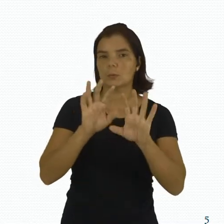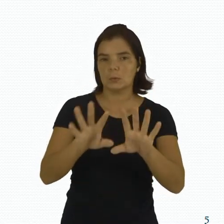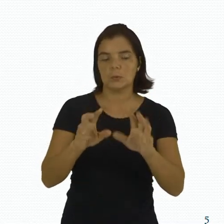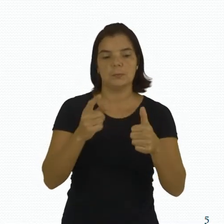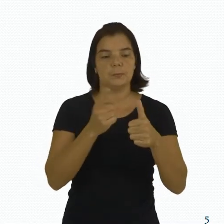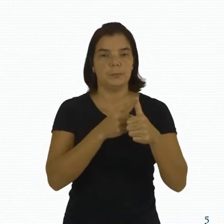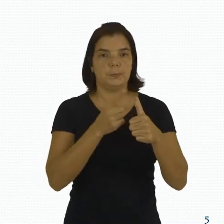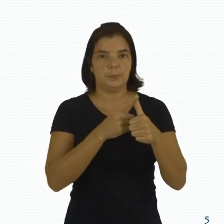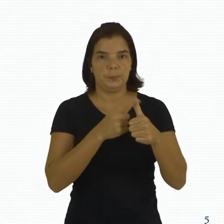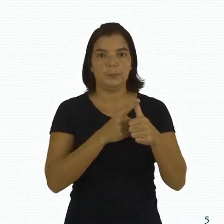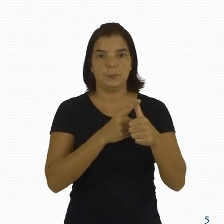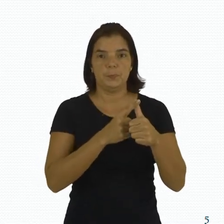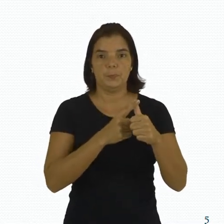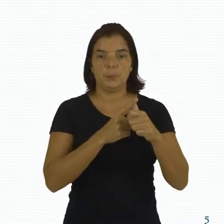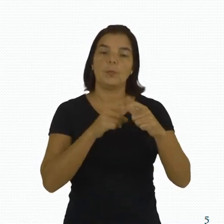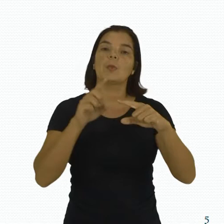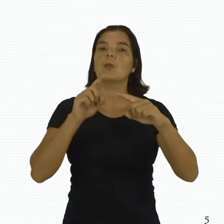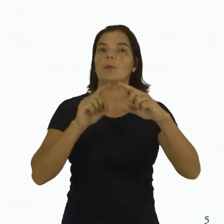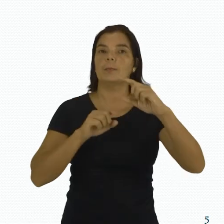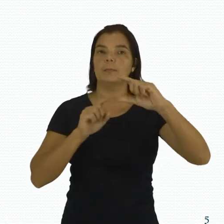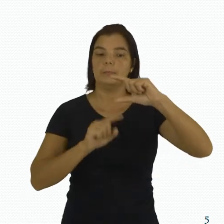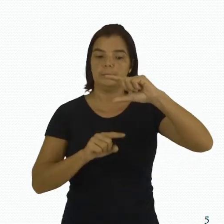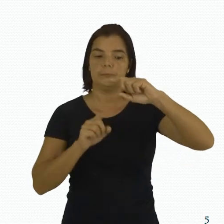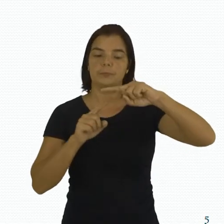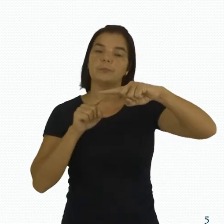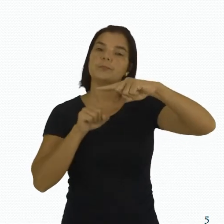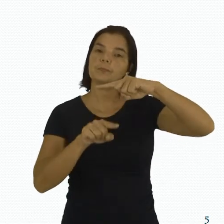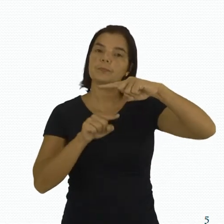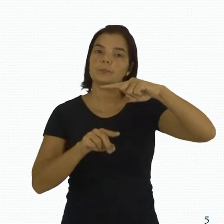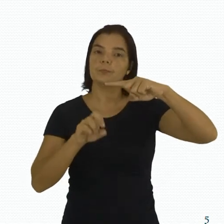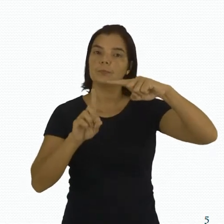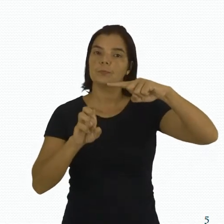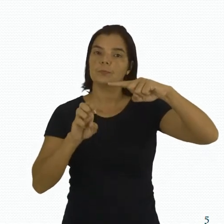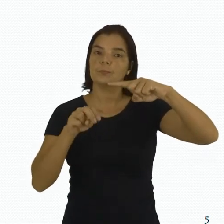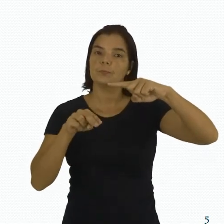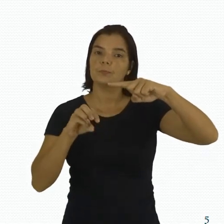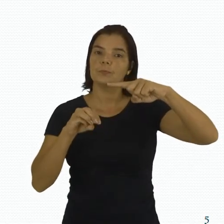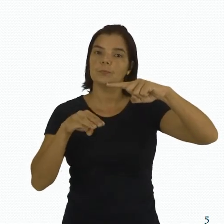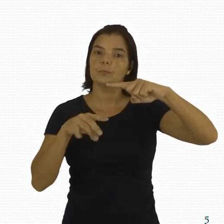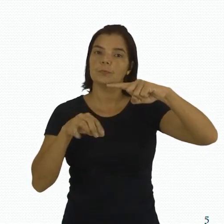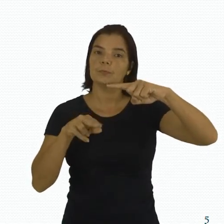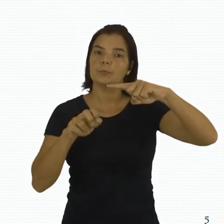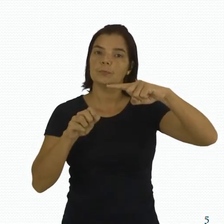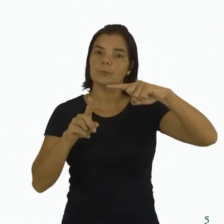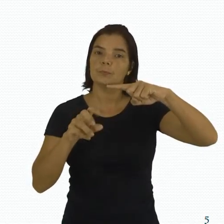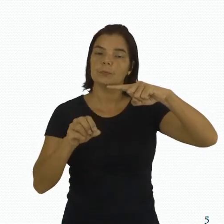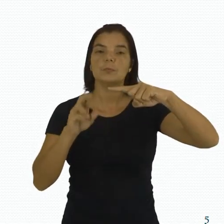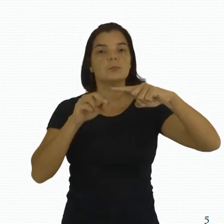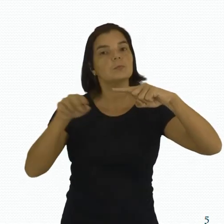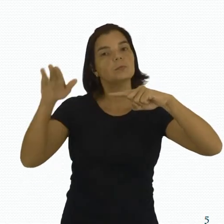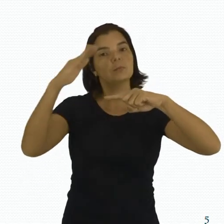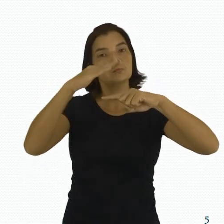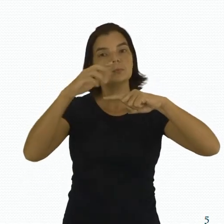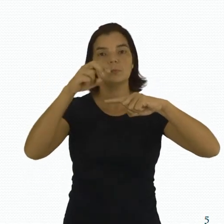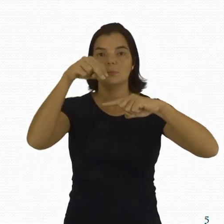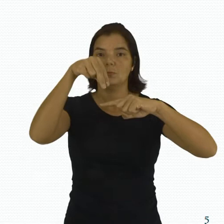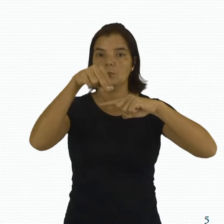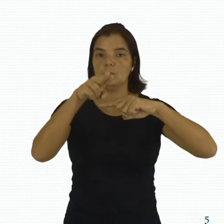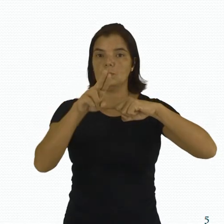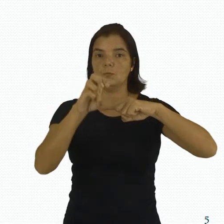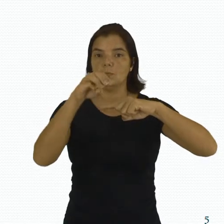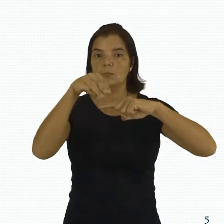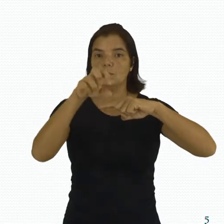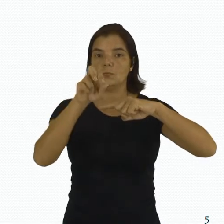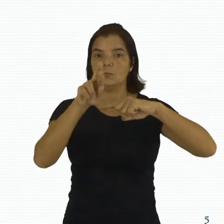primeiro montando o denominador, depois eu monto o numerador. Então vamos lá, vamos focar ali